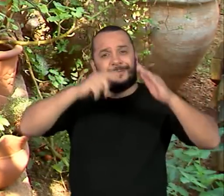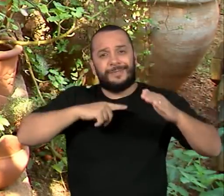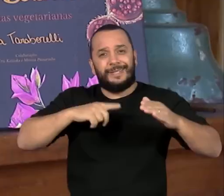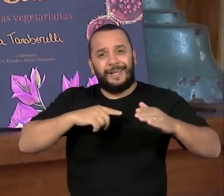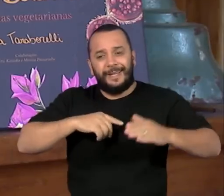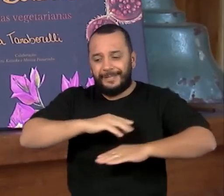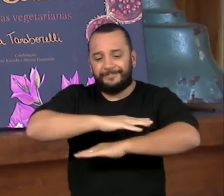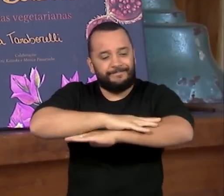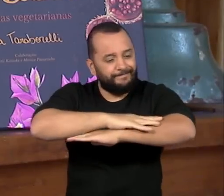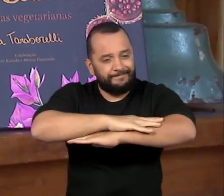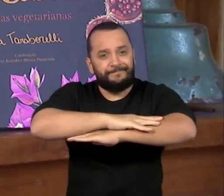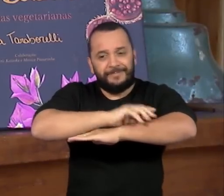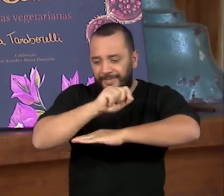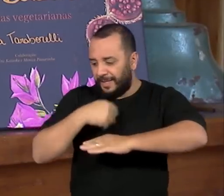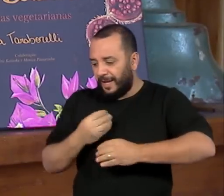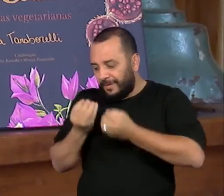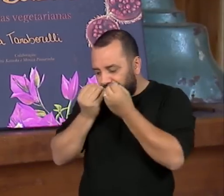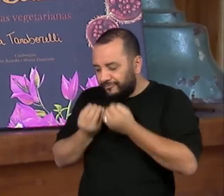cultivar algumas coisas.